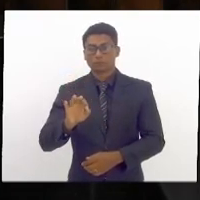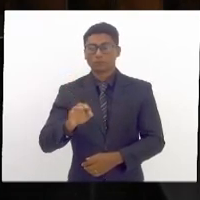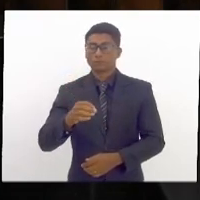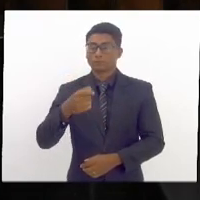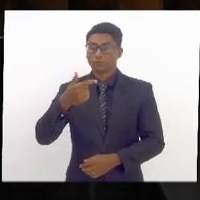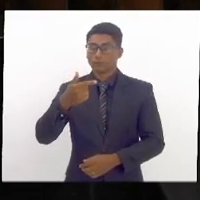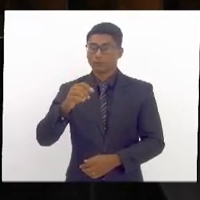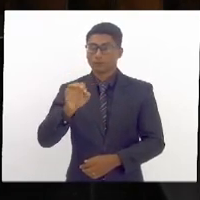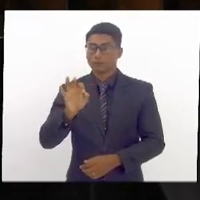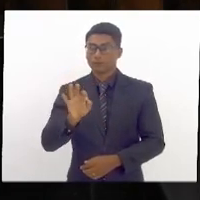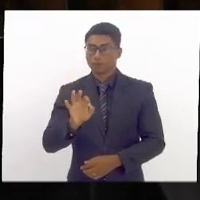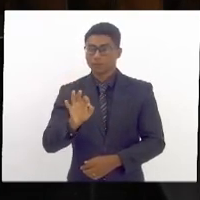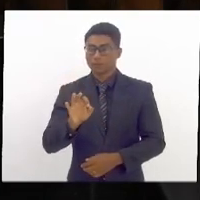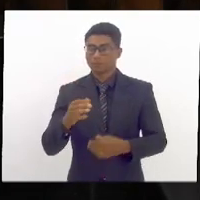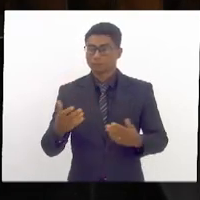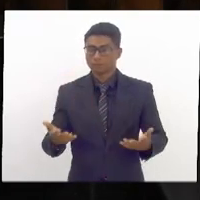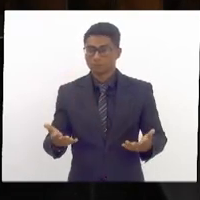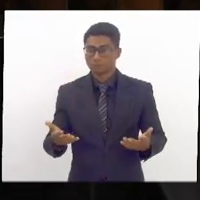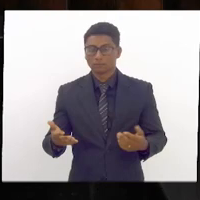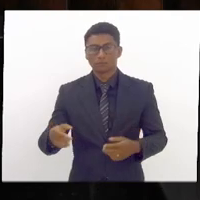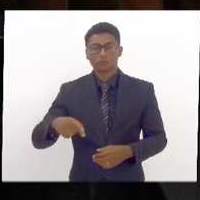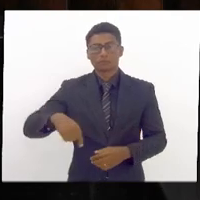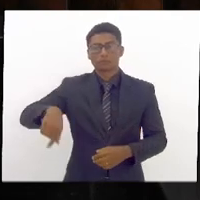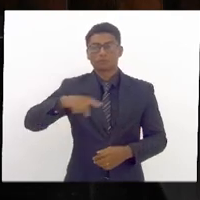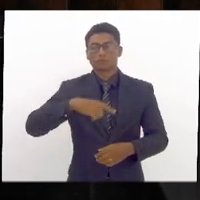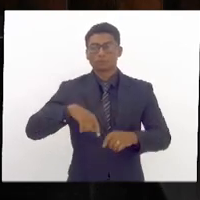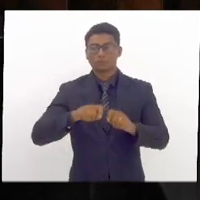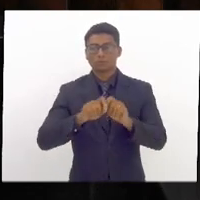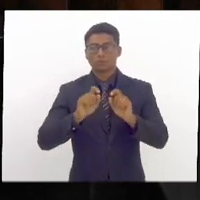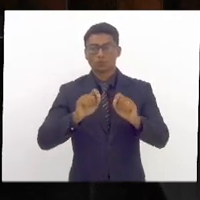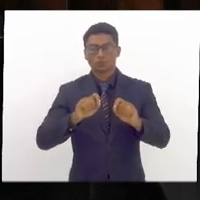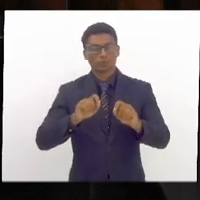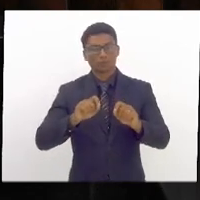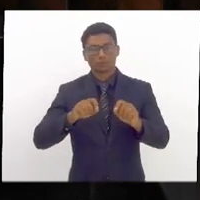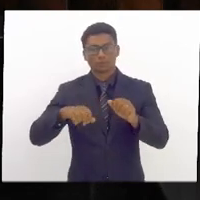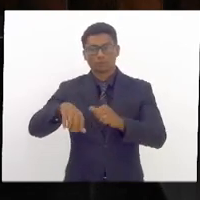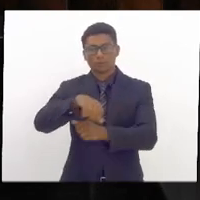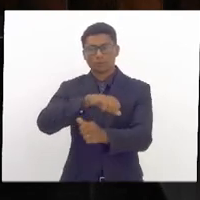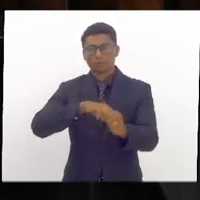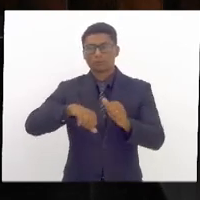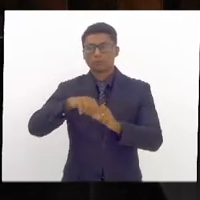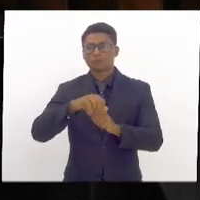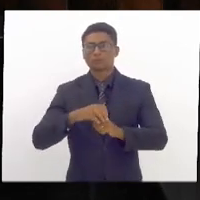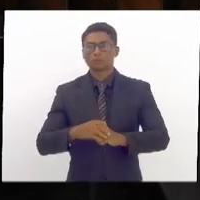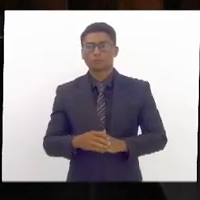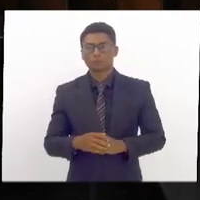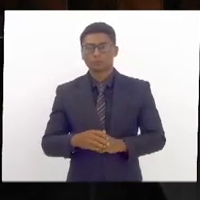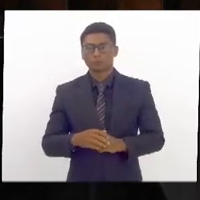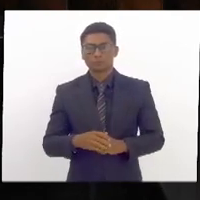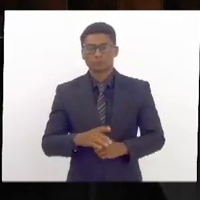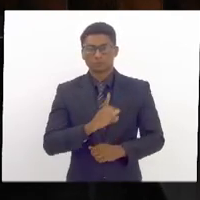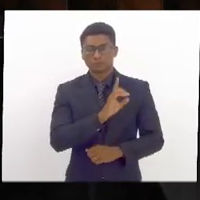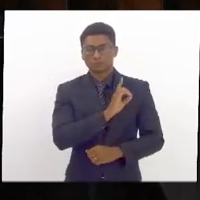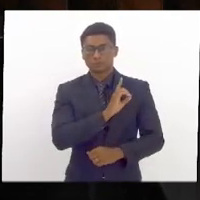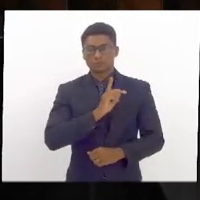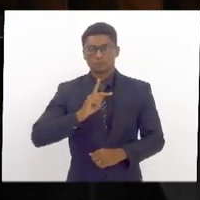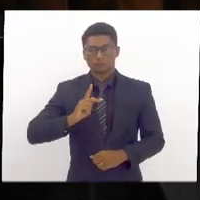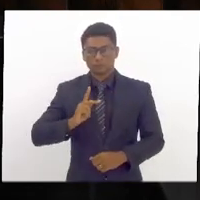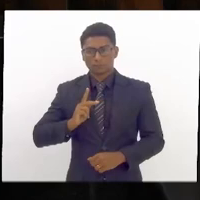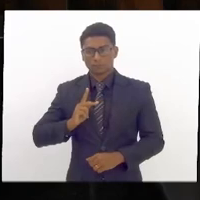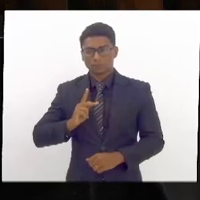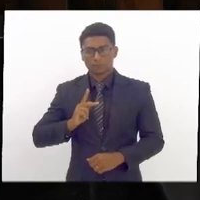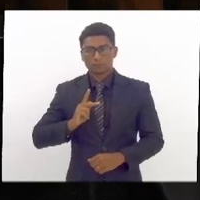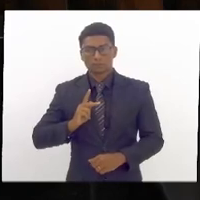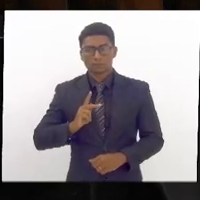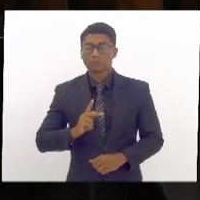20%. Então, o que nós fizemos foi essa correção, de somente para a Defensoria Pública ser,